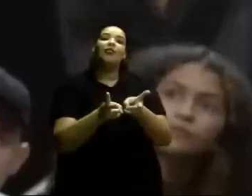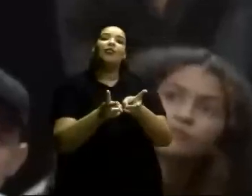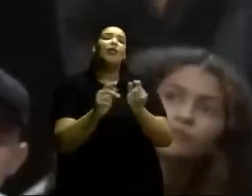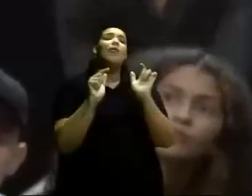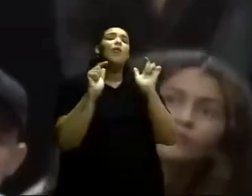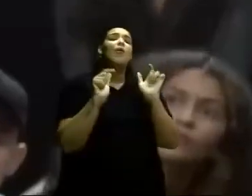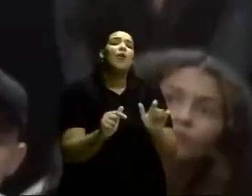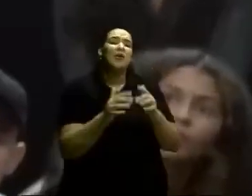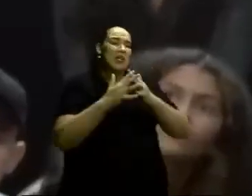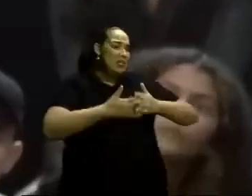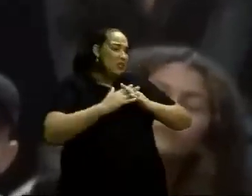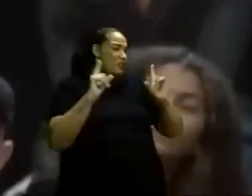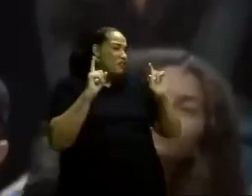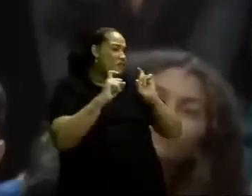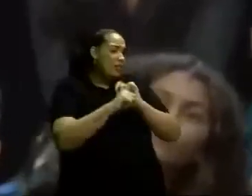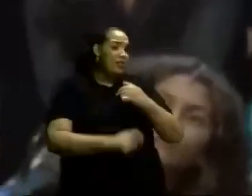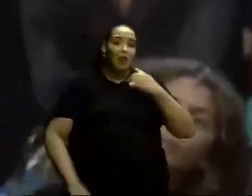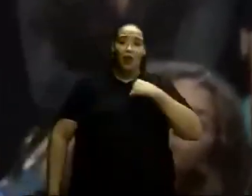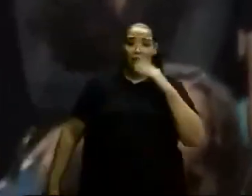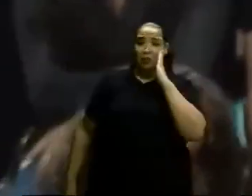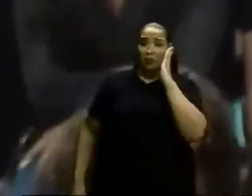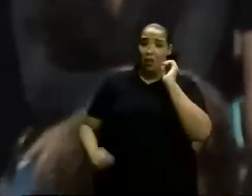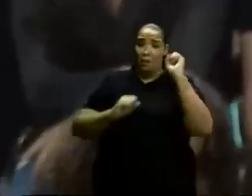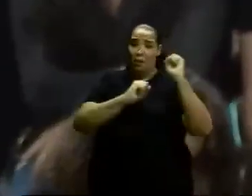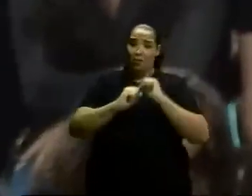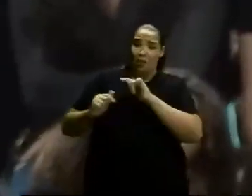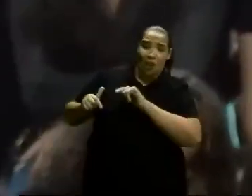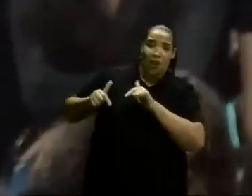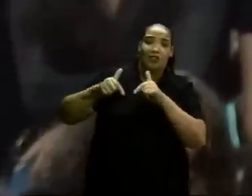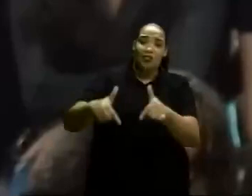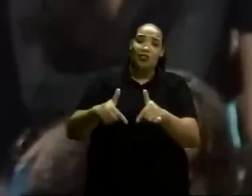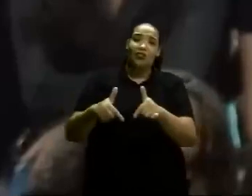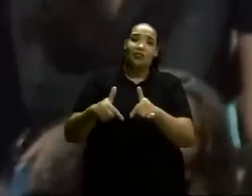Aonde fica complicado? Quando eu tenho o poder de agir.